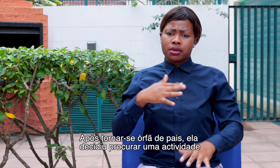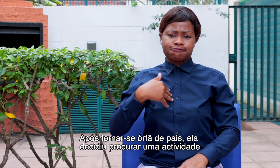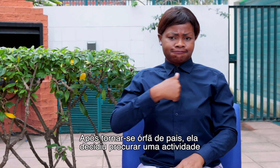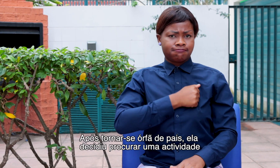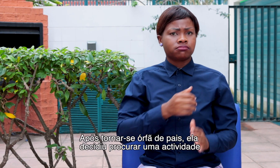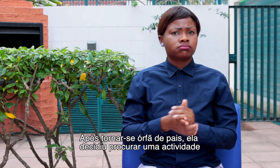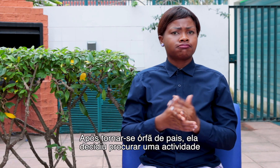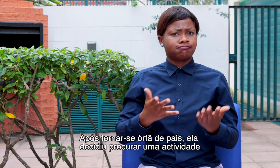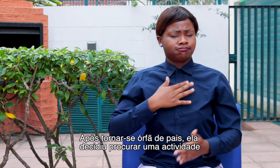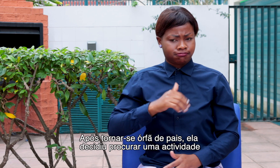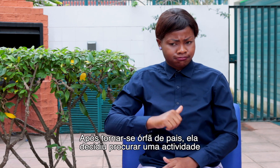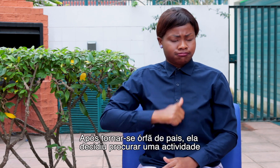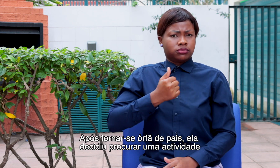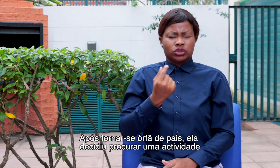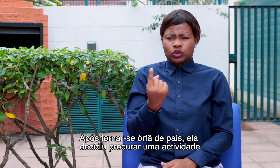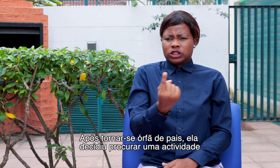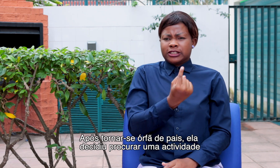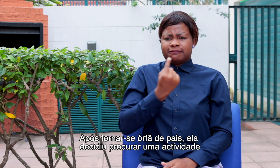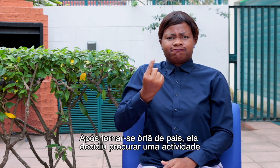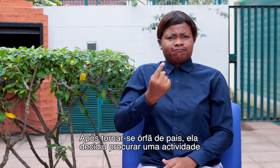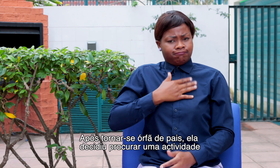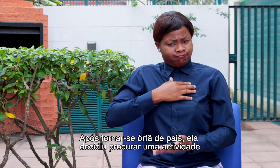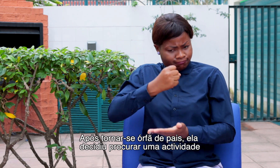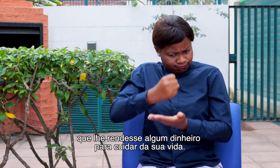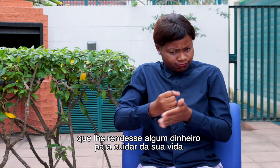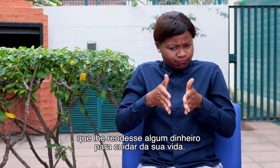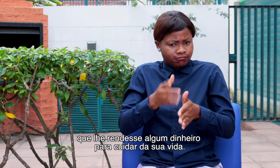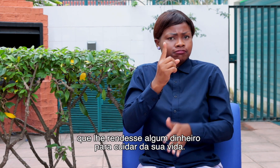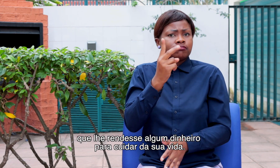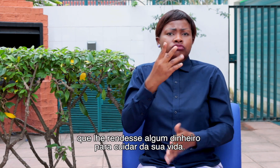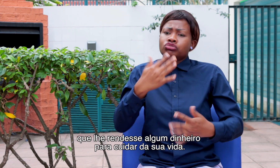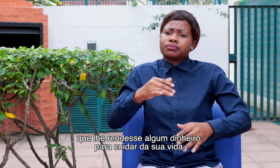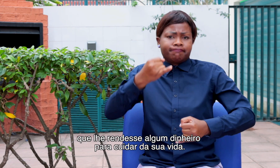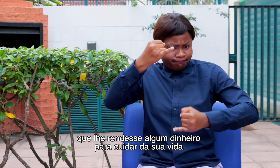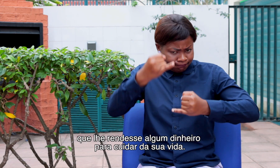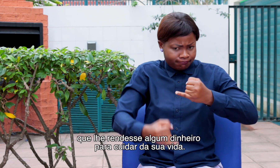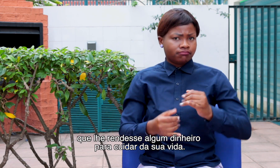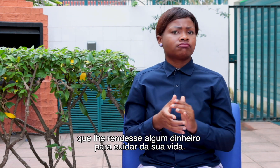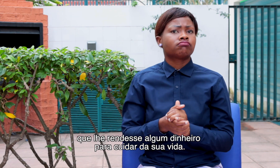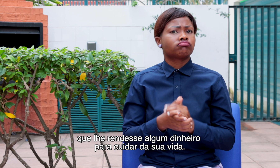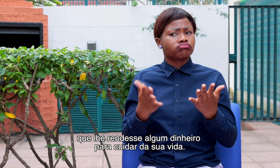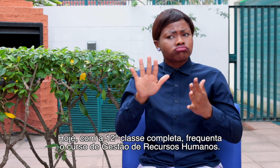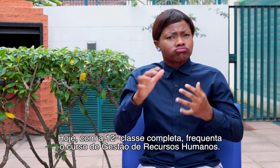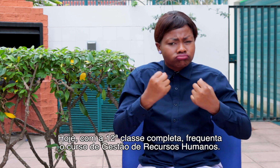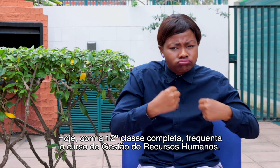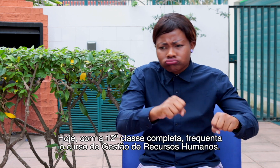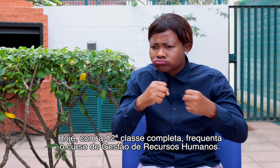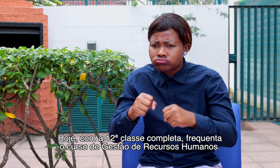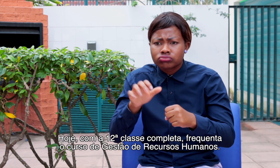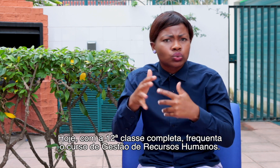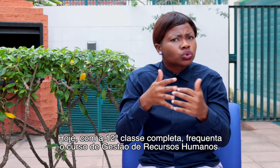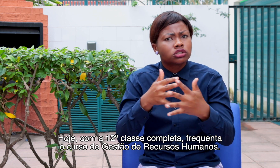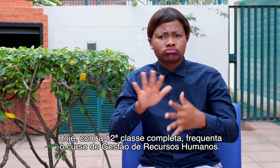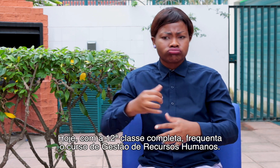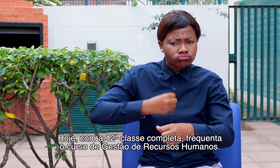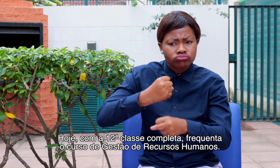Após tornar-se órfã de pais, ela decidiu procurar uma atividade que lhe rendesse algum dinheiro para cuidar da sua vida. Hoje,